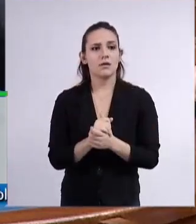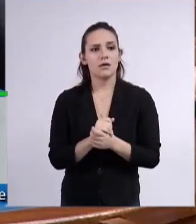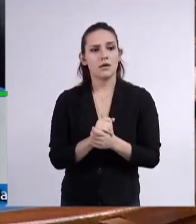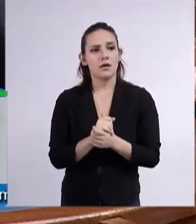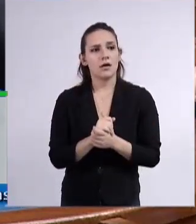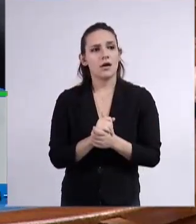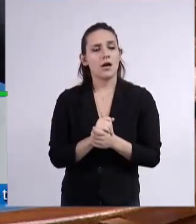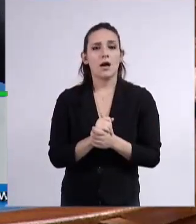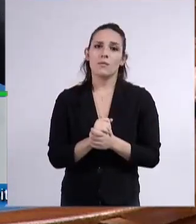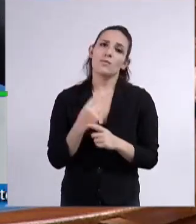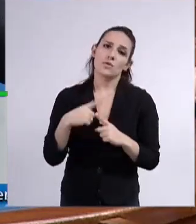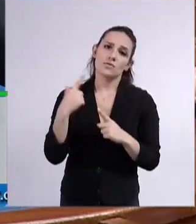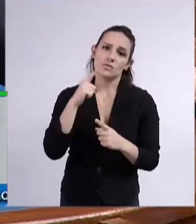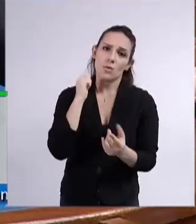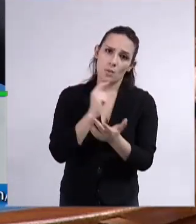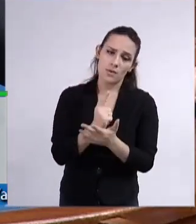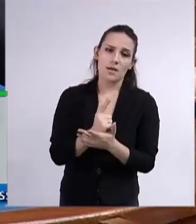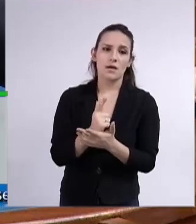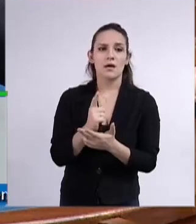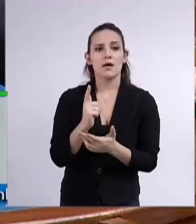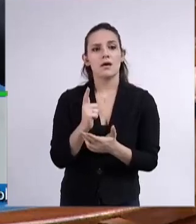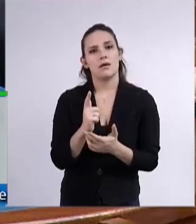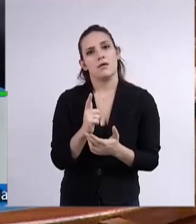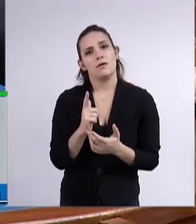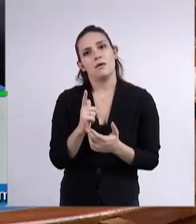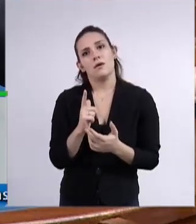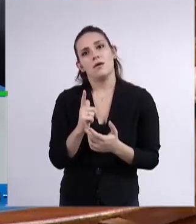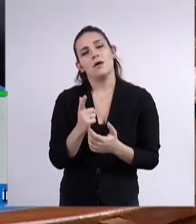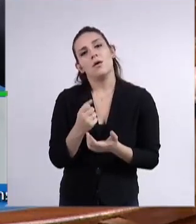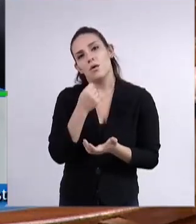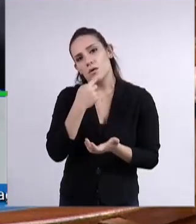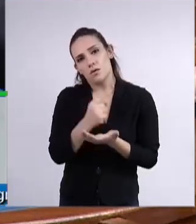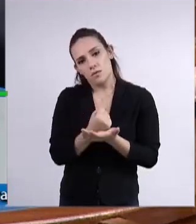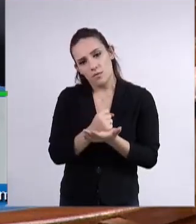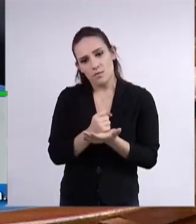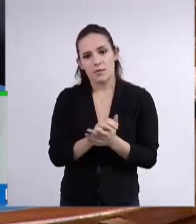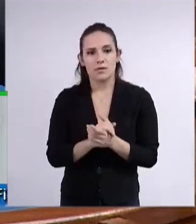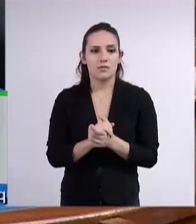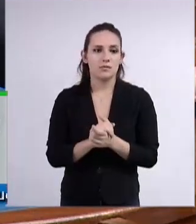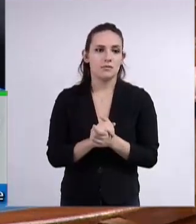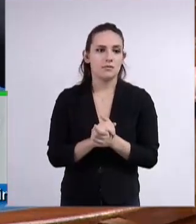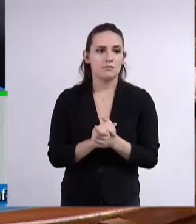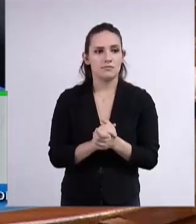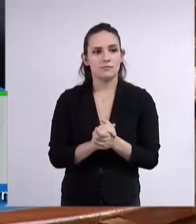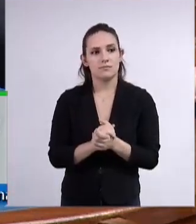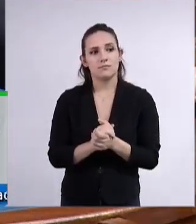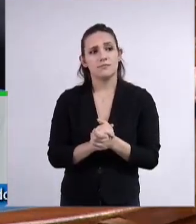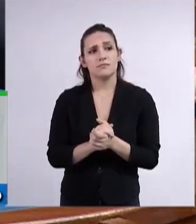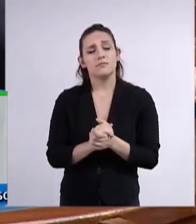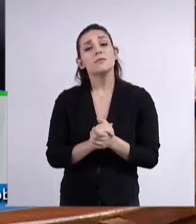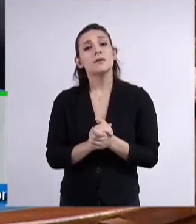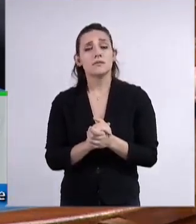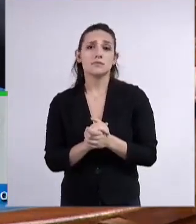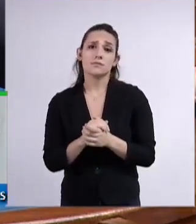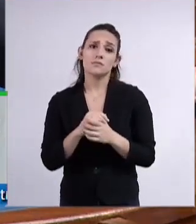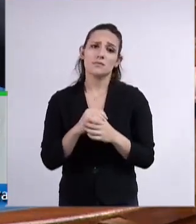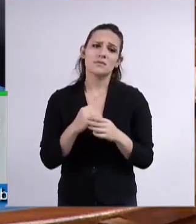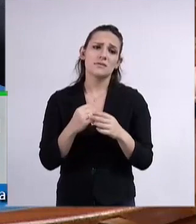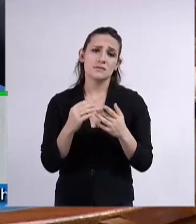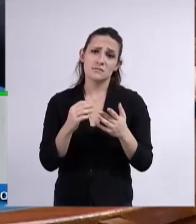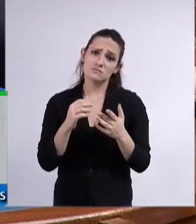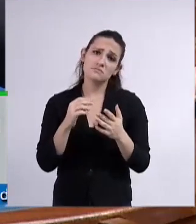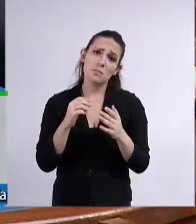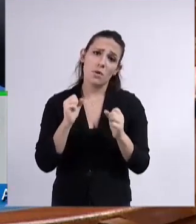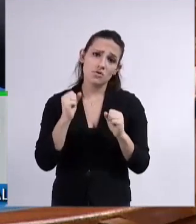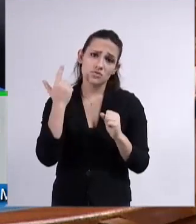compra de um remédio, enfim, para que ele possa ter uma renda melhor, não pagando a conta de energia ou pagando a conta de energia